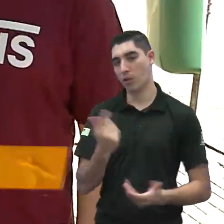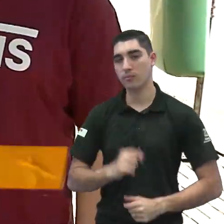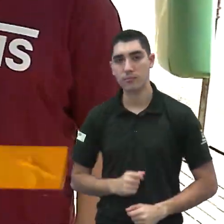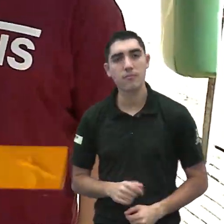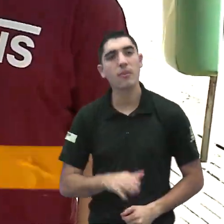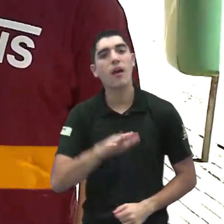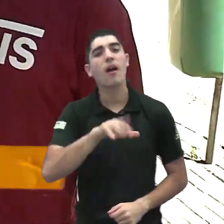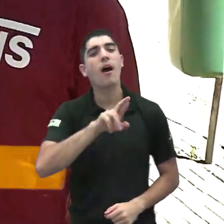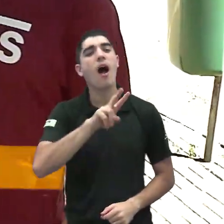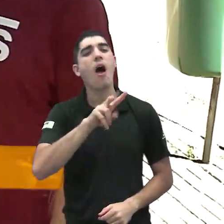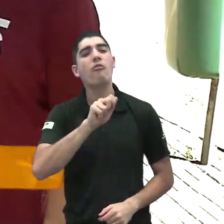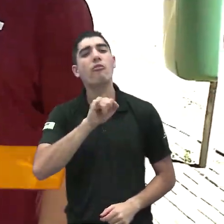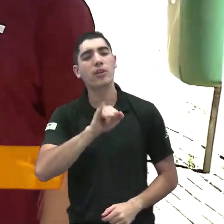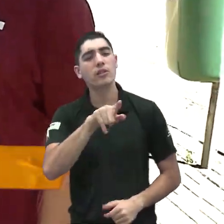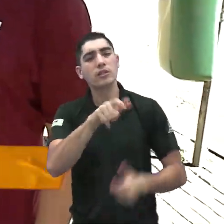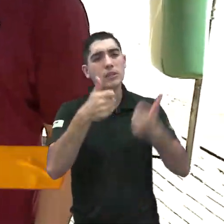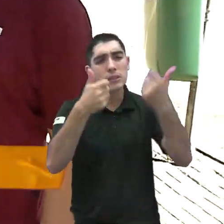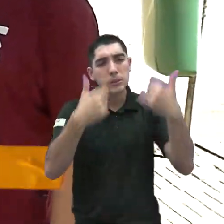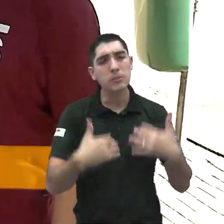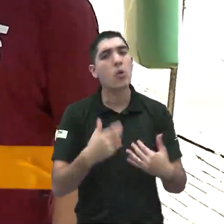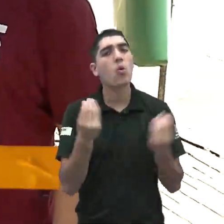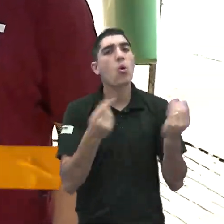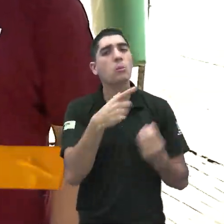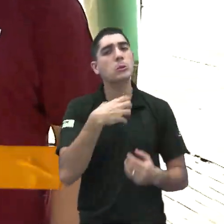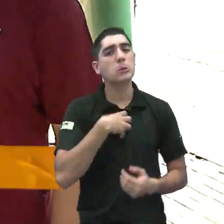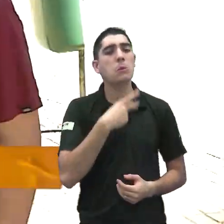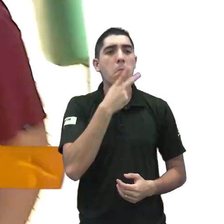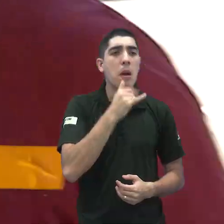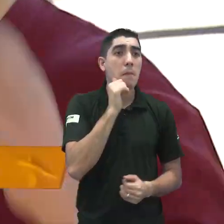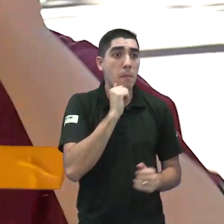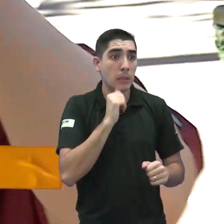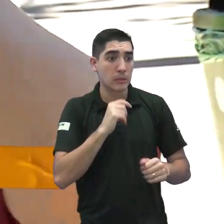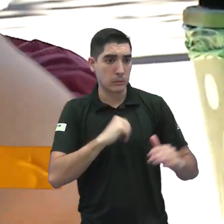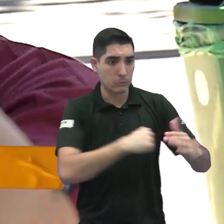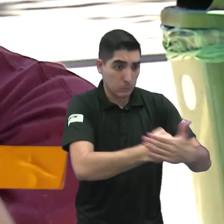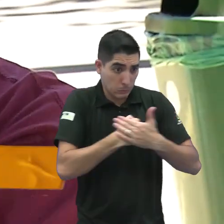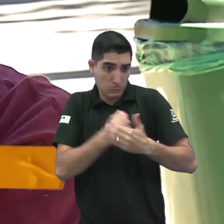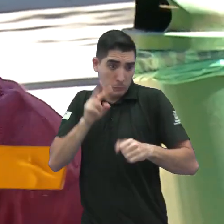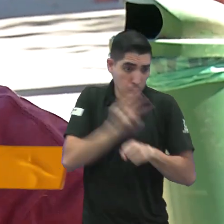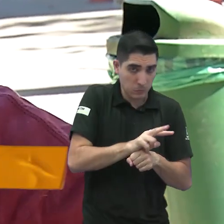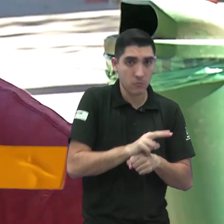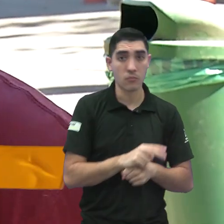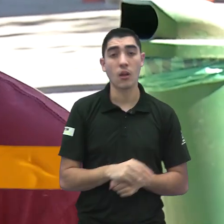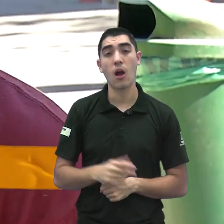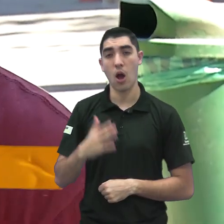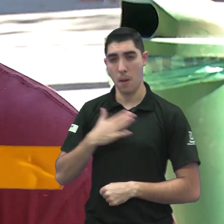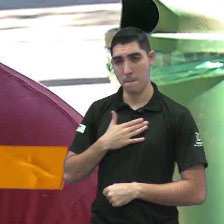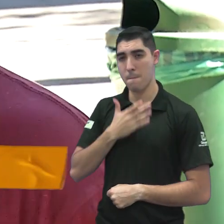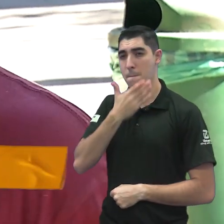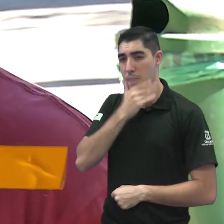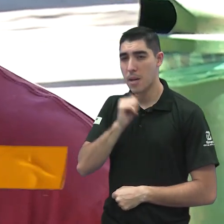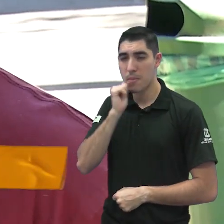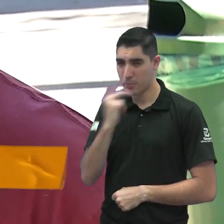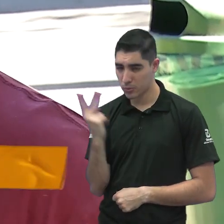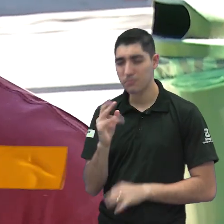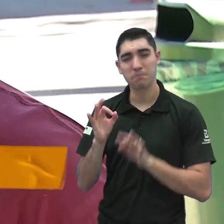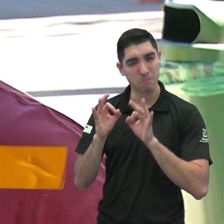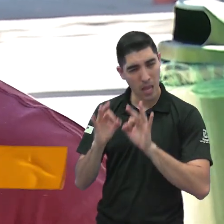conta um negócio. Pra você, como é que é essa questão dos pais superprotetores? Eu tenho uma mãe muito superprotetora e o meu pai também é muito